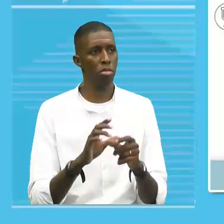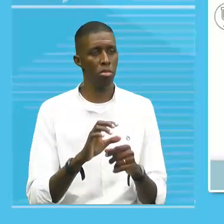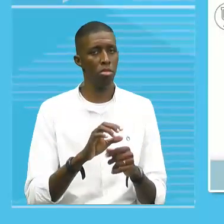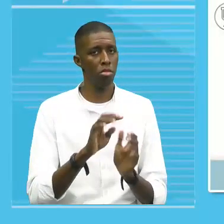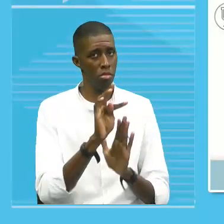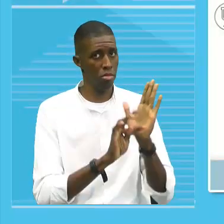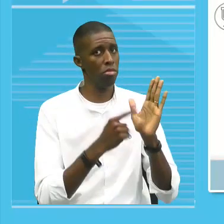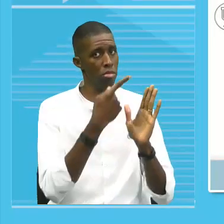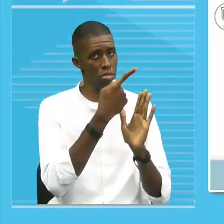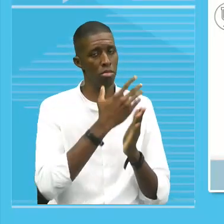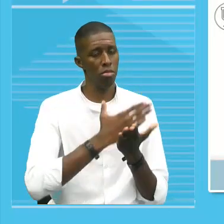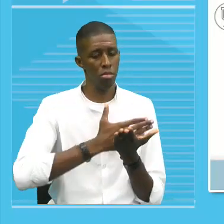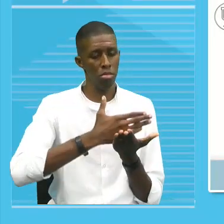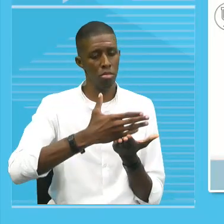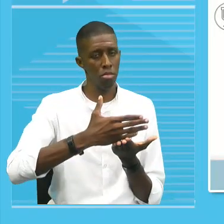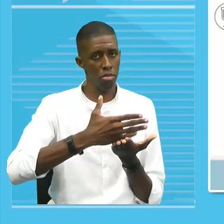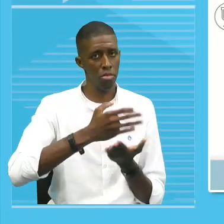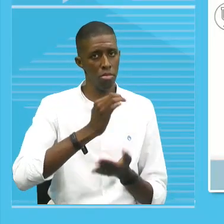ok